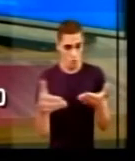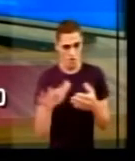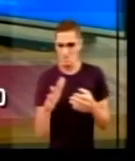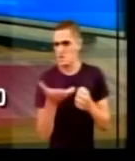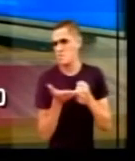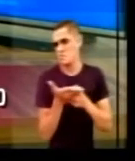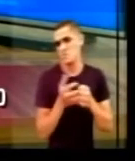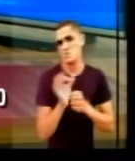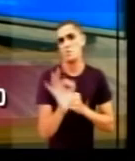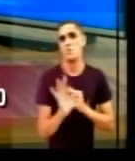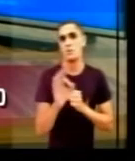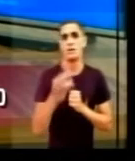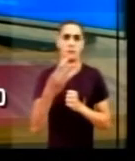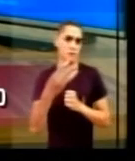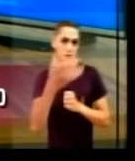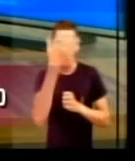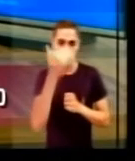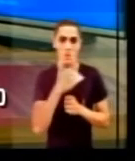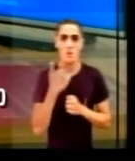óbitos